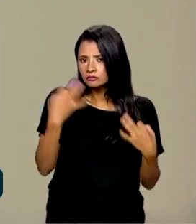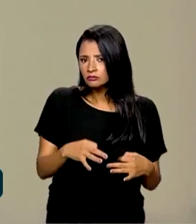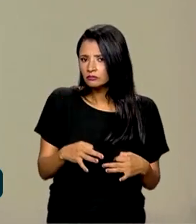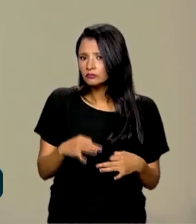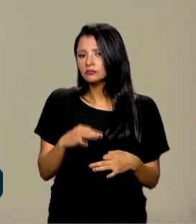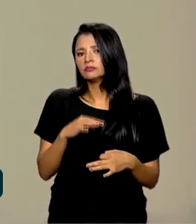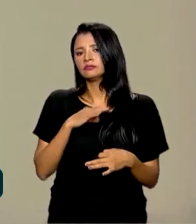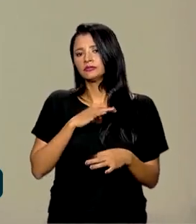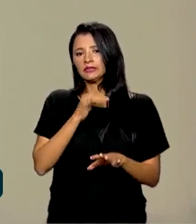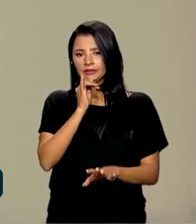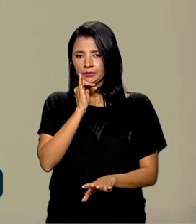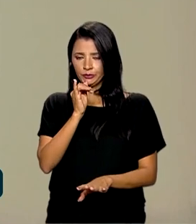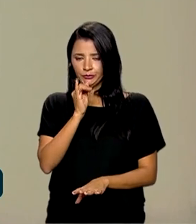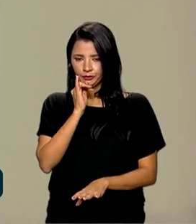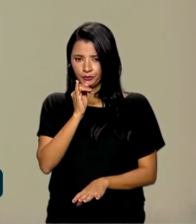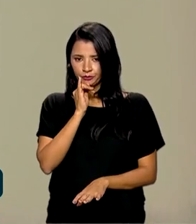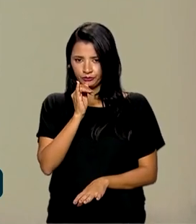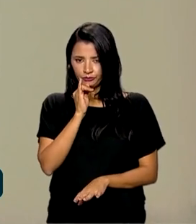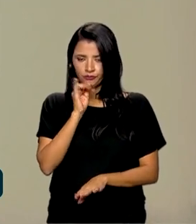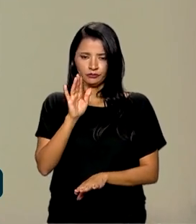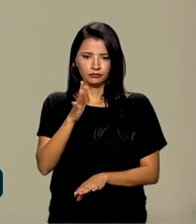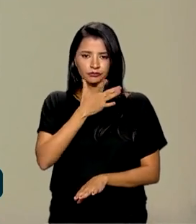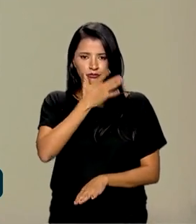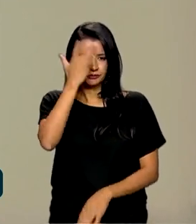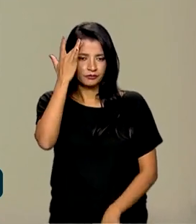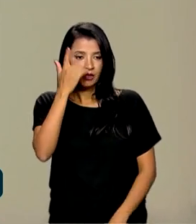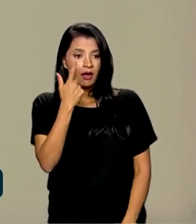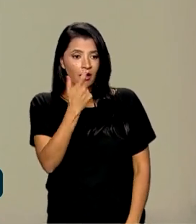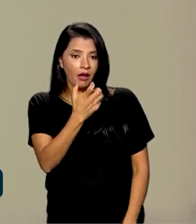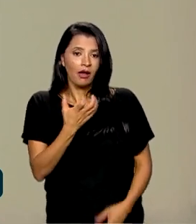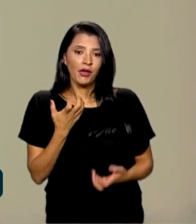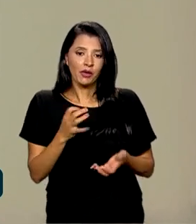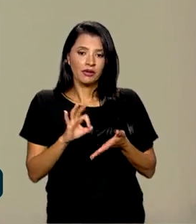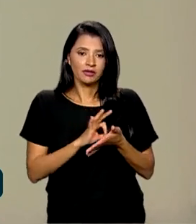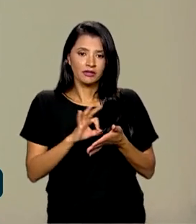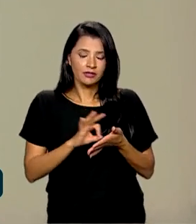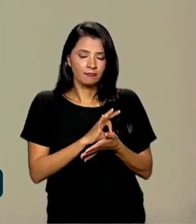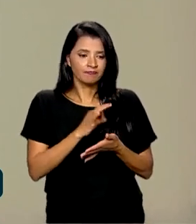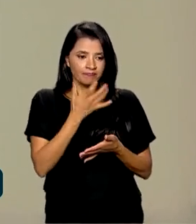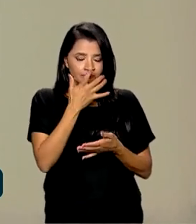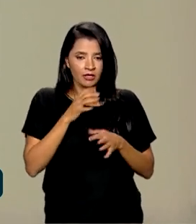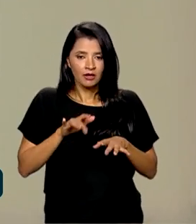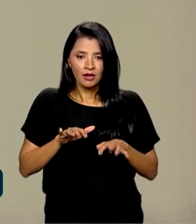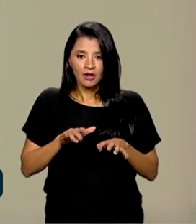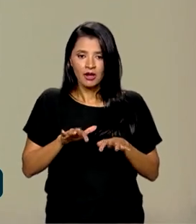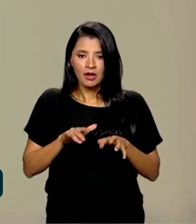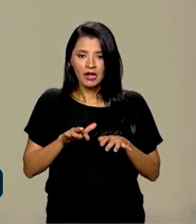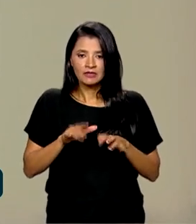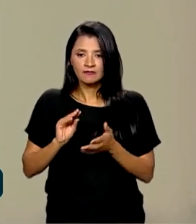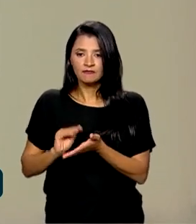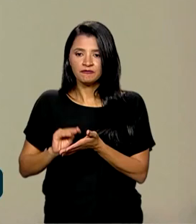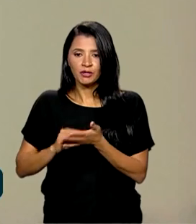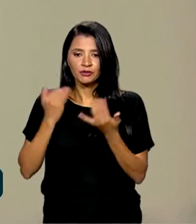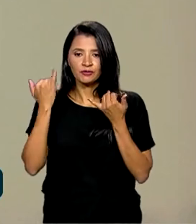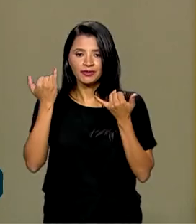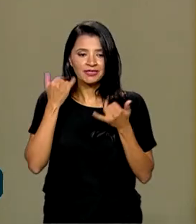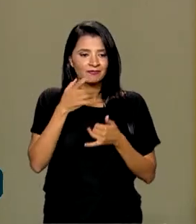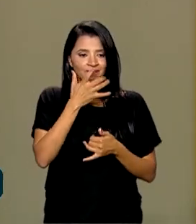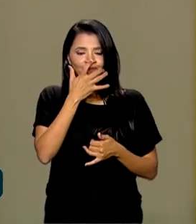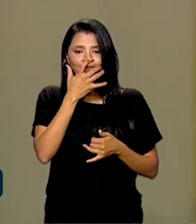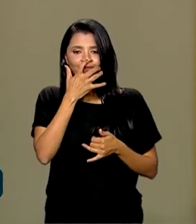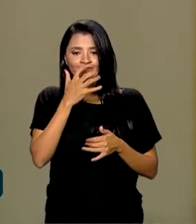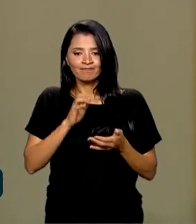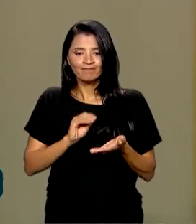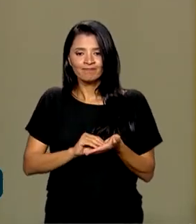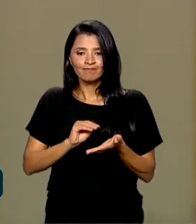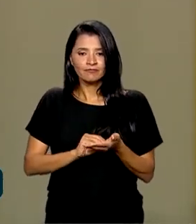Vamos supor que uma pessoa interessada está fazendo a inscrição, mas não tem todos os dados que são solicitados ali no formulário.